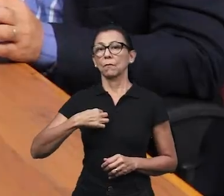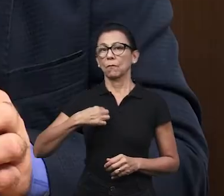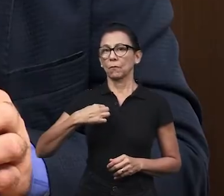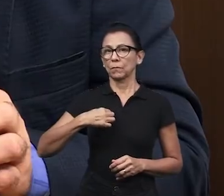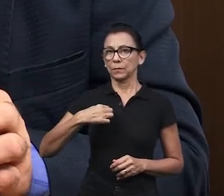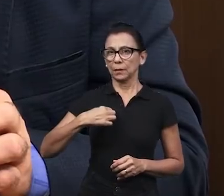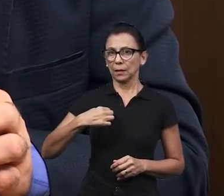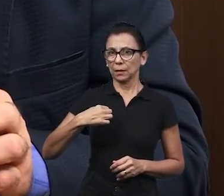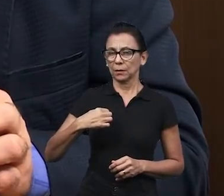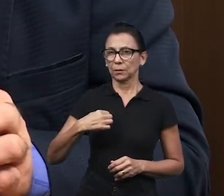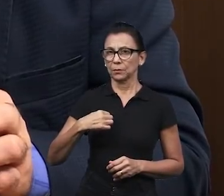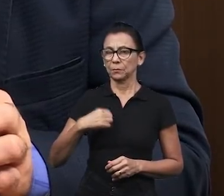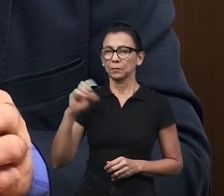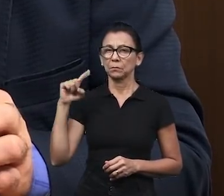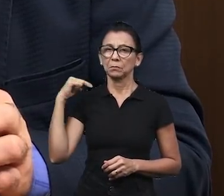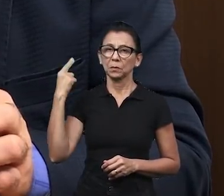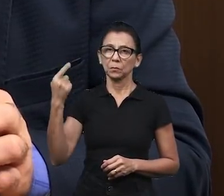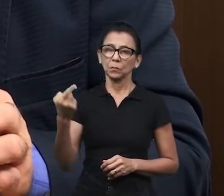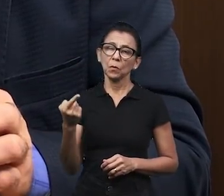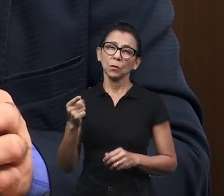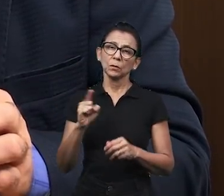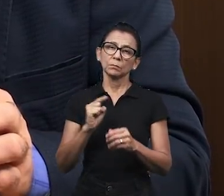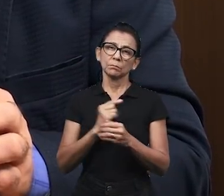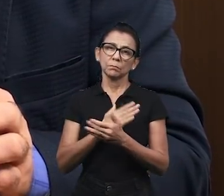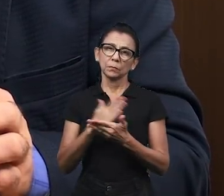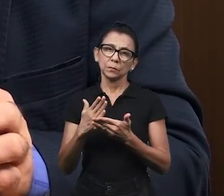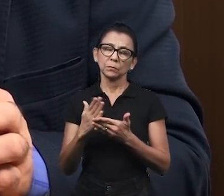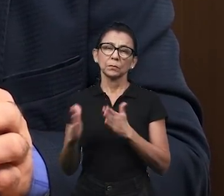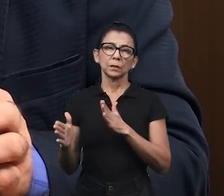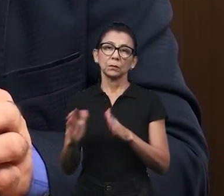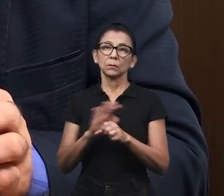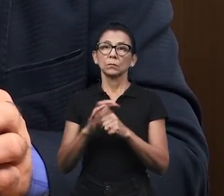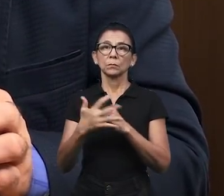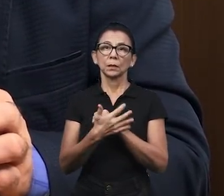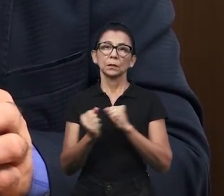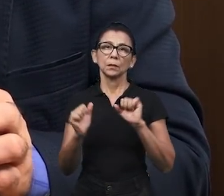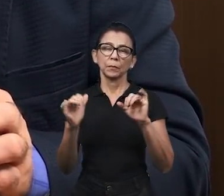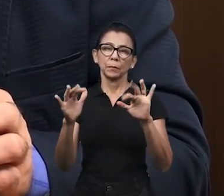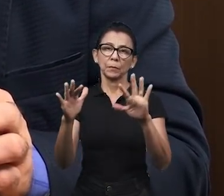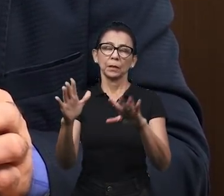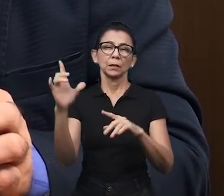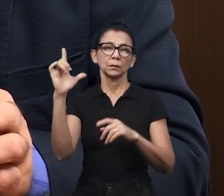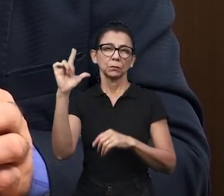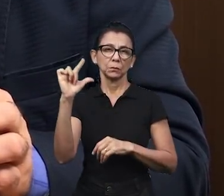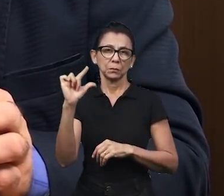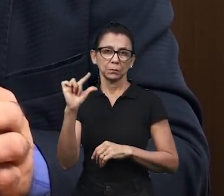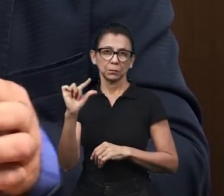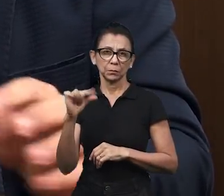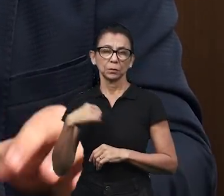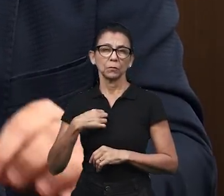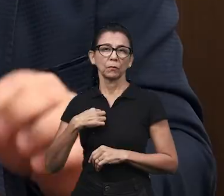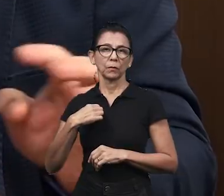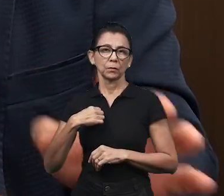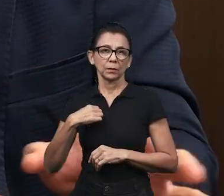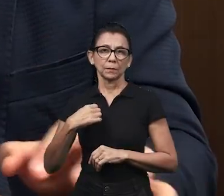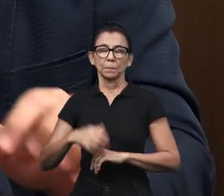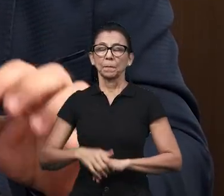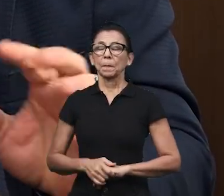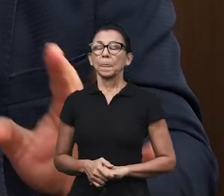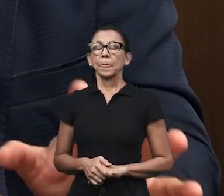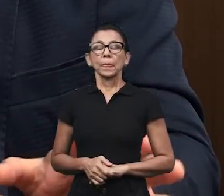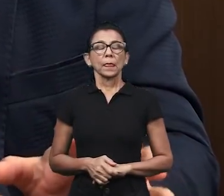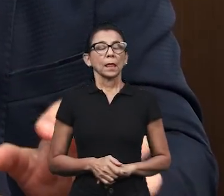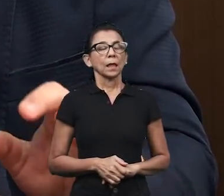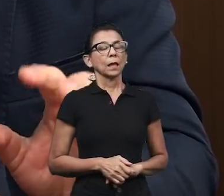contento. Né? Uma coisa que você comentou, em termos de Manaim, é que nós recebemos, você falou, autoridades, pessoas